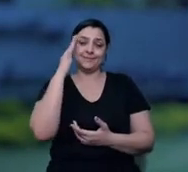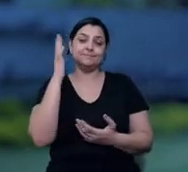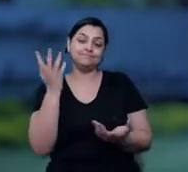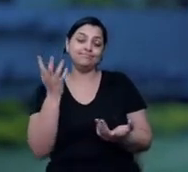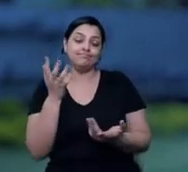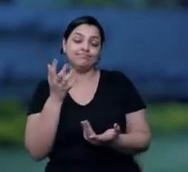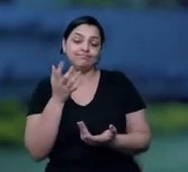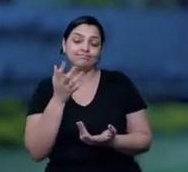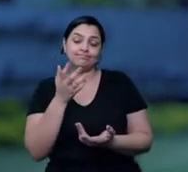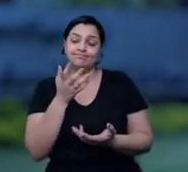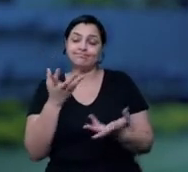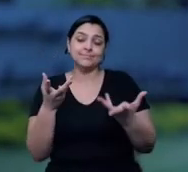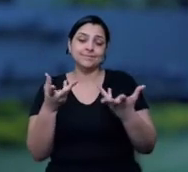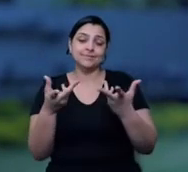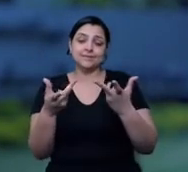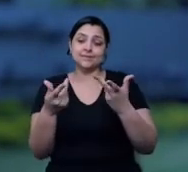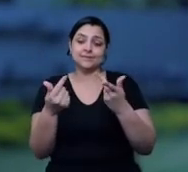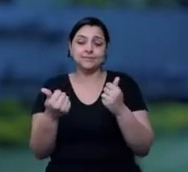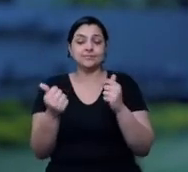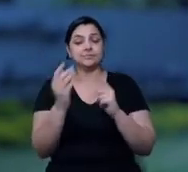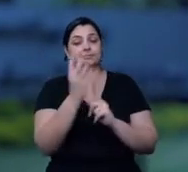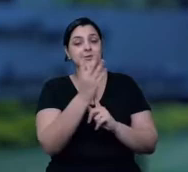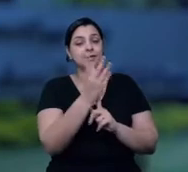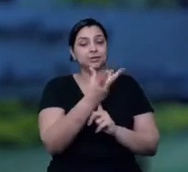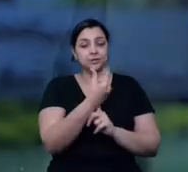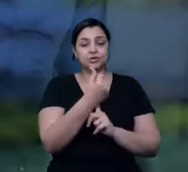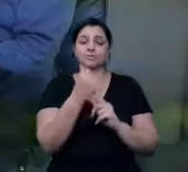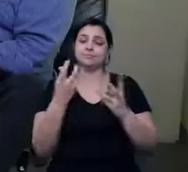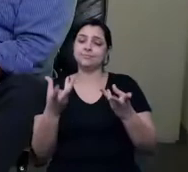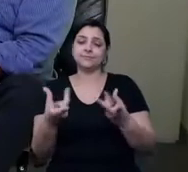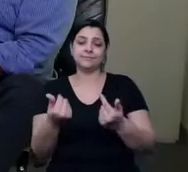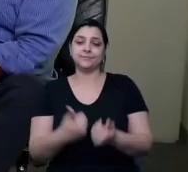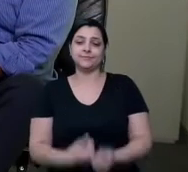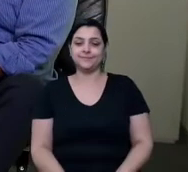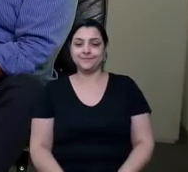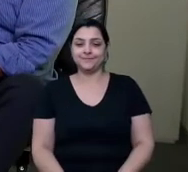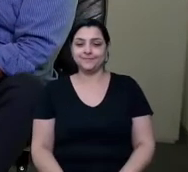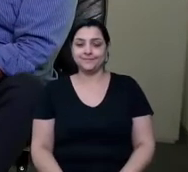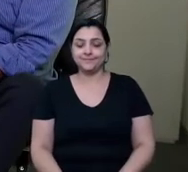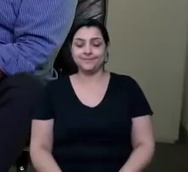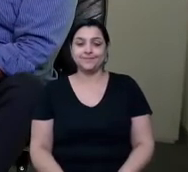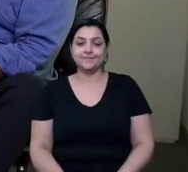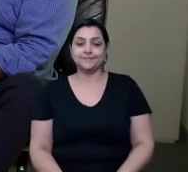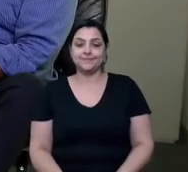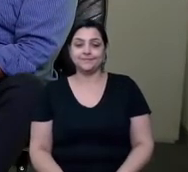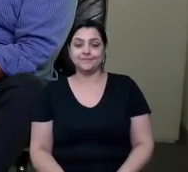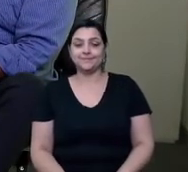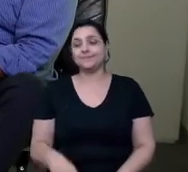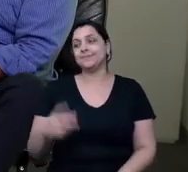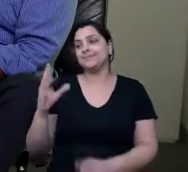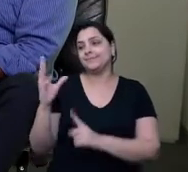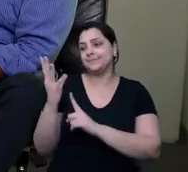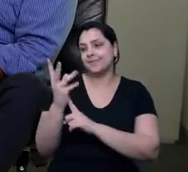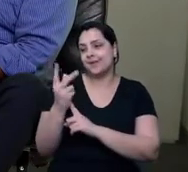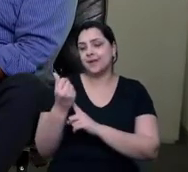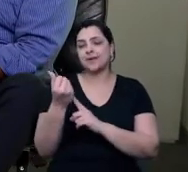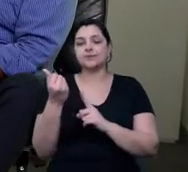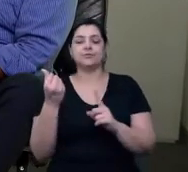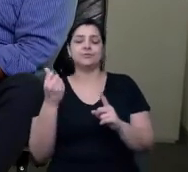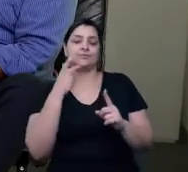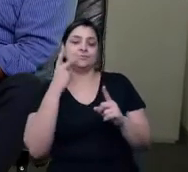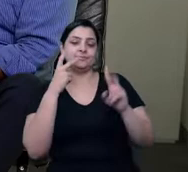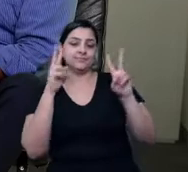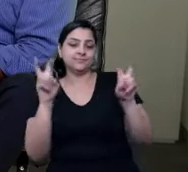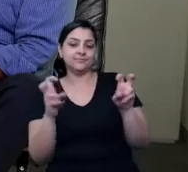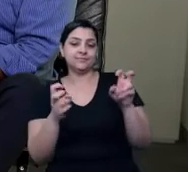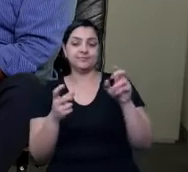incrível e riquíssima. Para o artista em si, é maravilhoso. Nós falamos, né, da sua arte, falamos da sua origem,